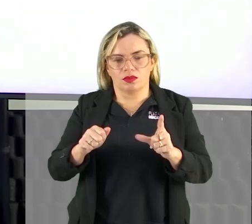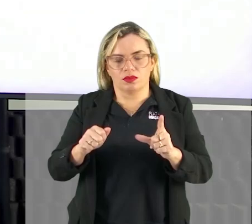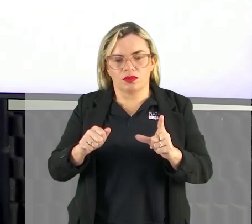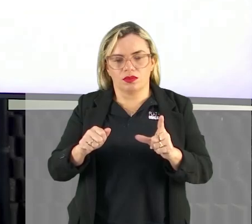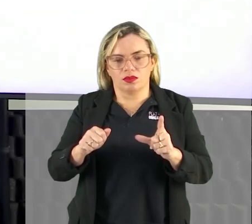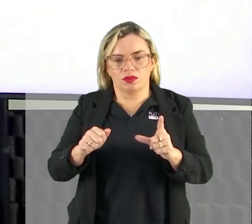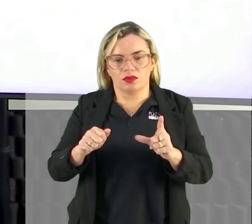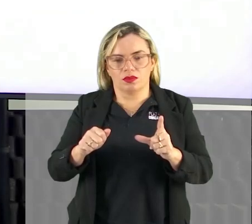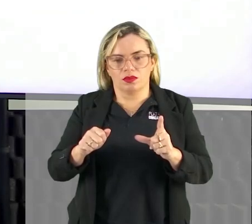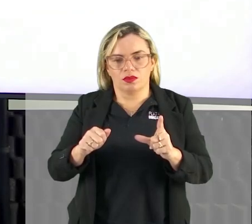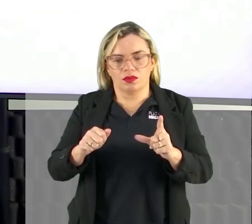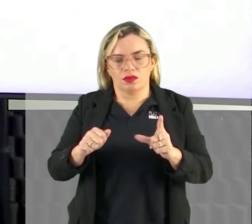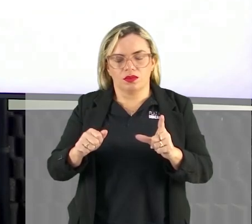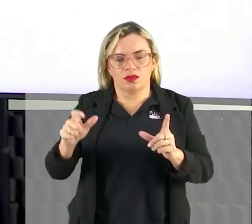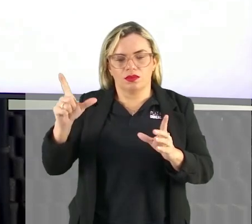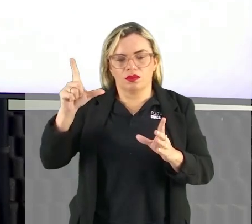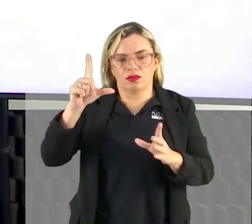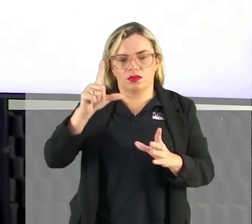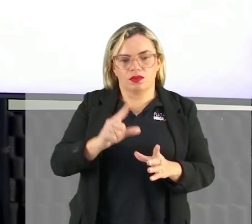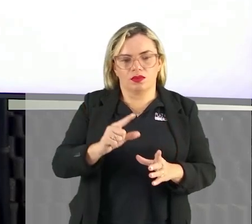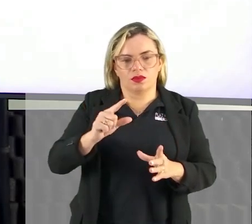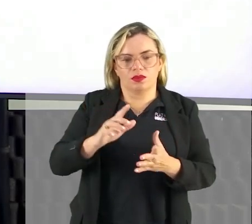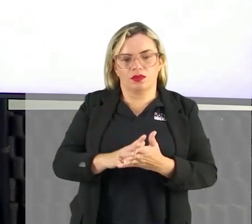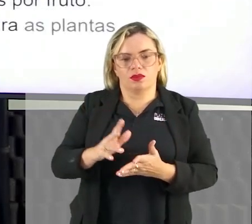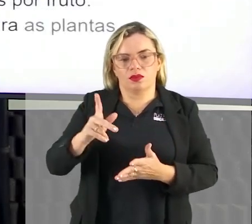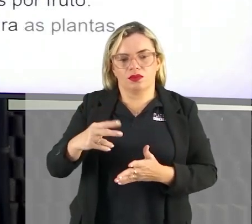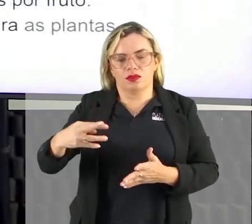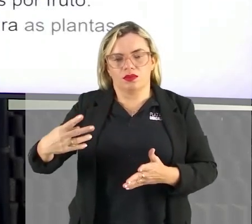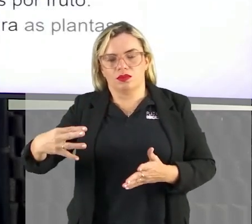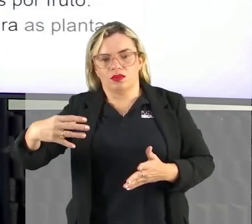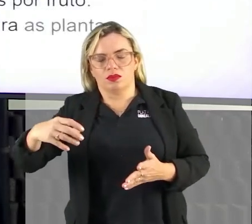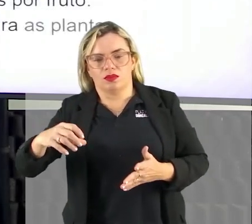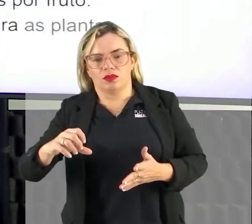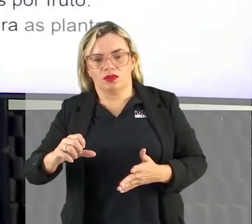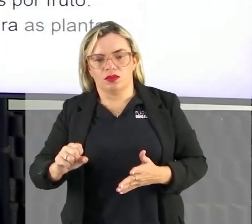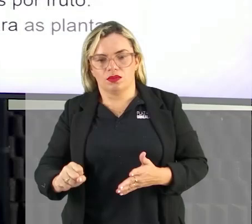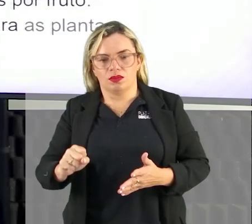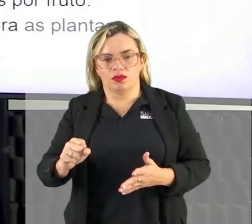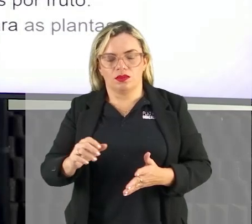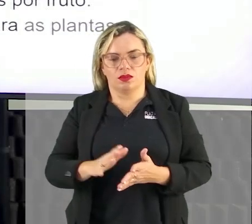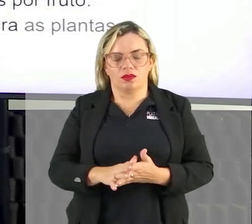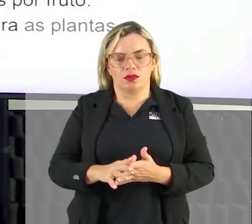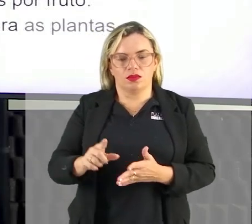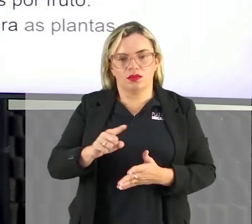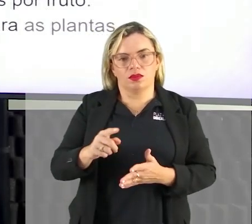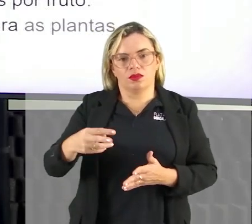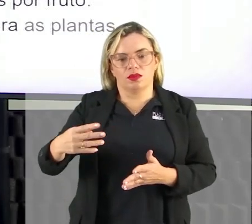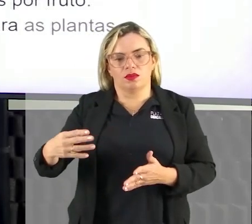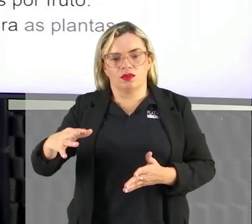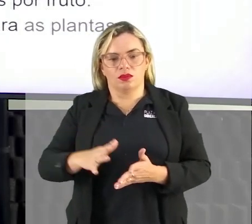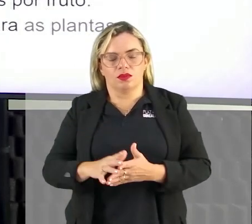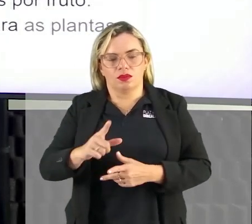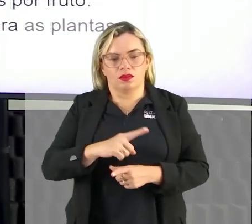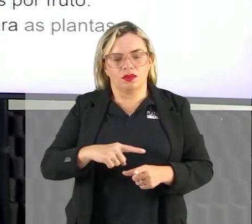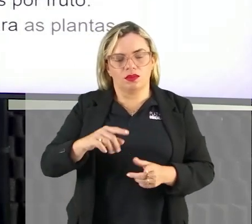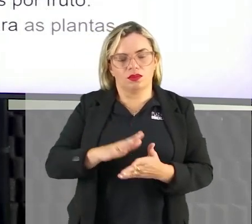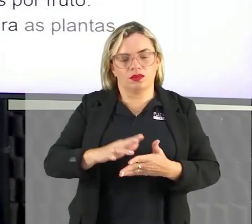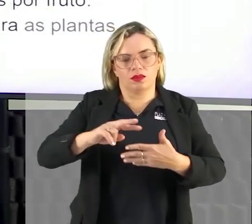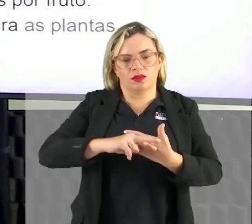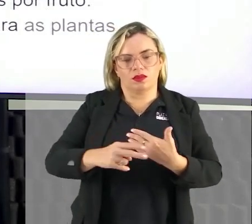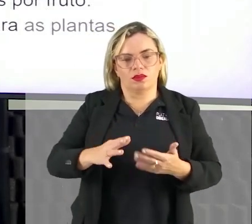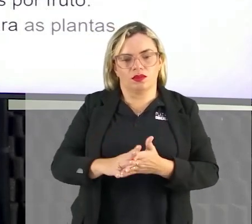a redução aqui, ó, das preguiças gigantes, por um acaso, afetou a produção de